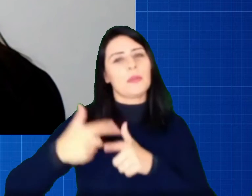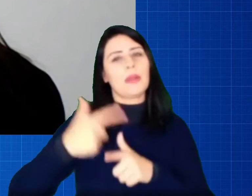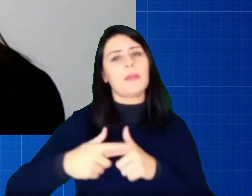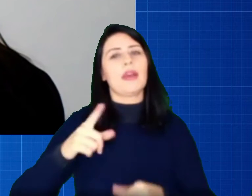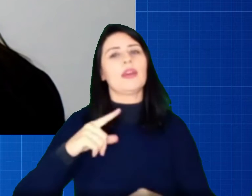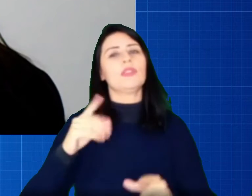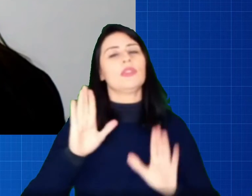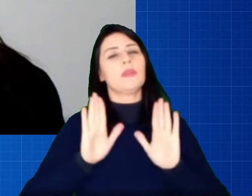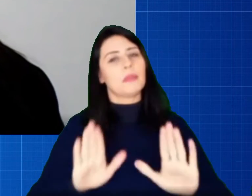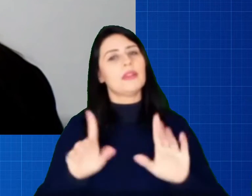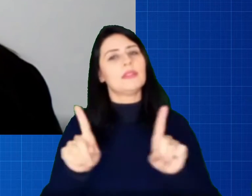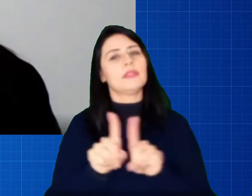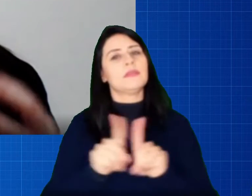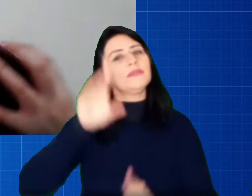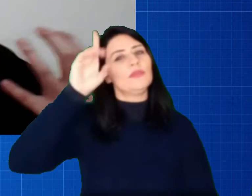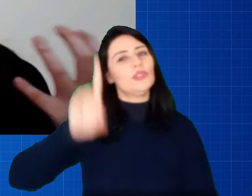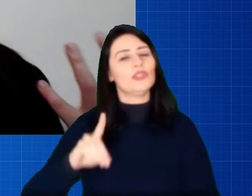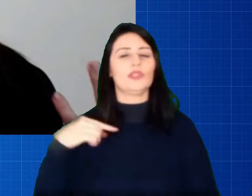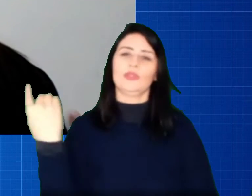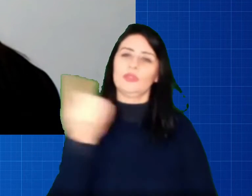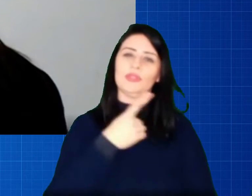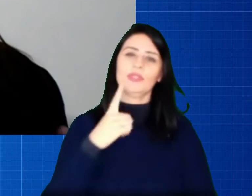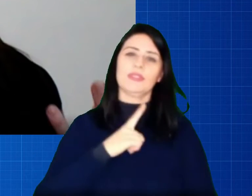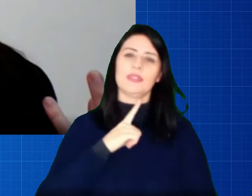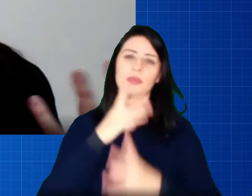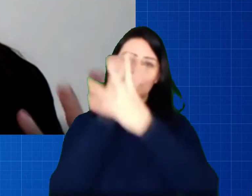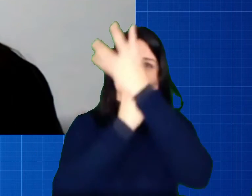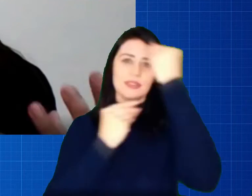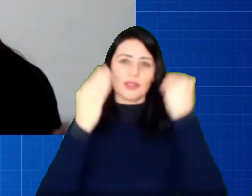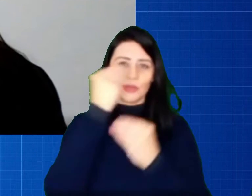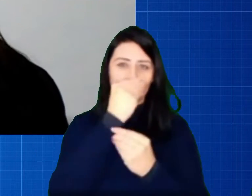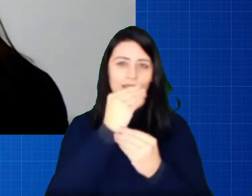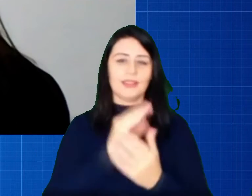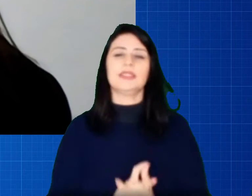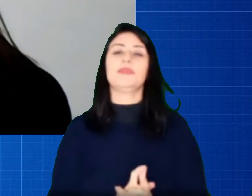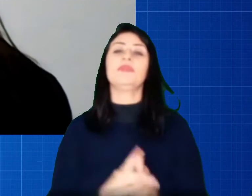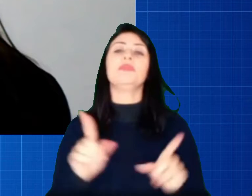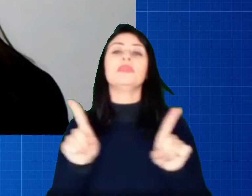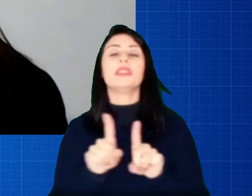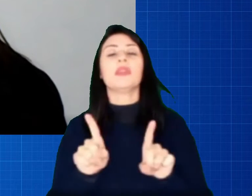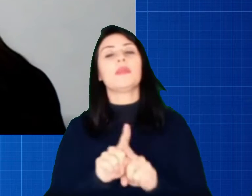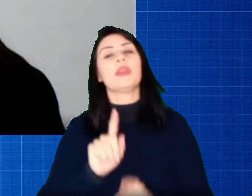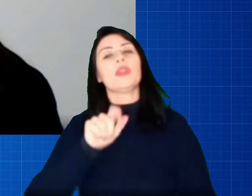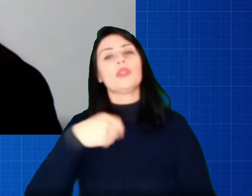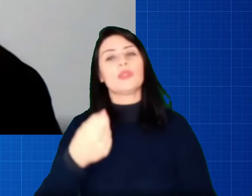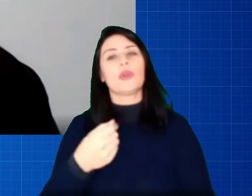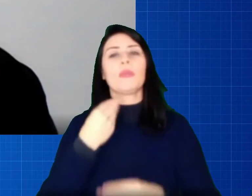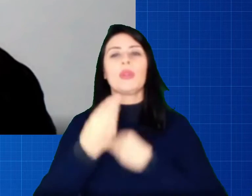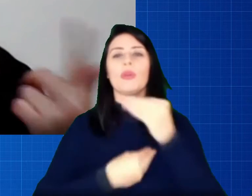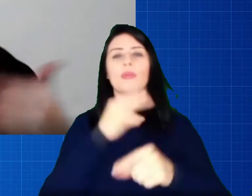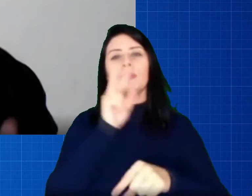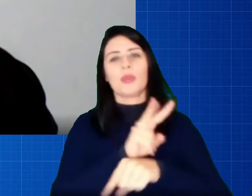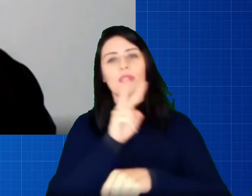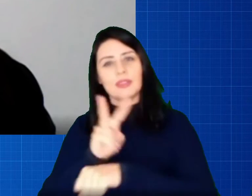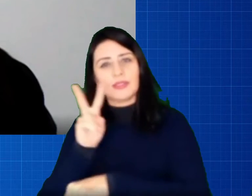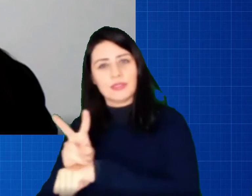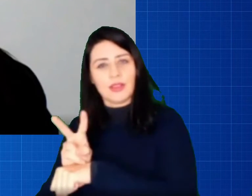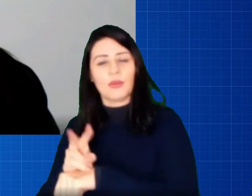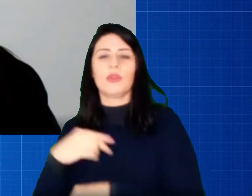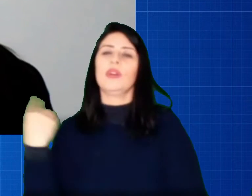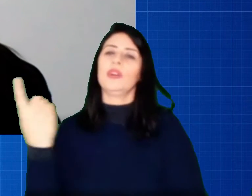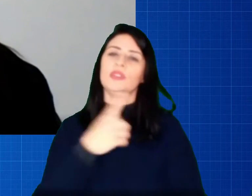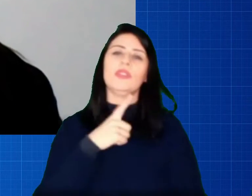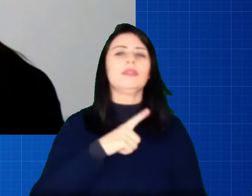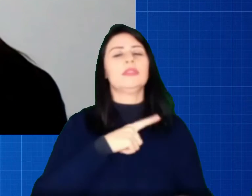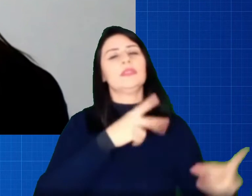mesmo essa discussão da abordagem das problemáticas com os direitos que a gente tem, né, da sexualidade. E trabalhando isso